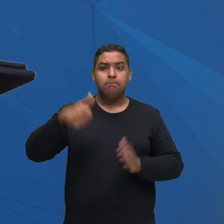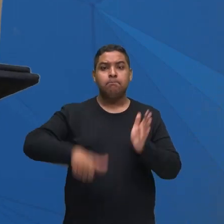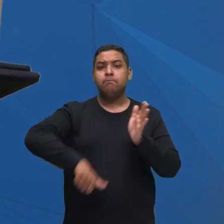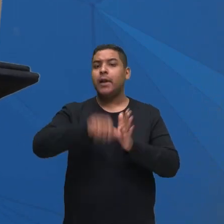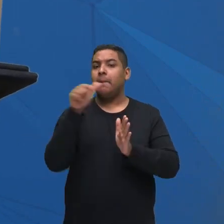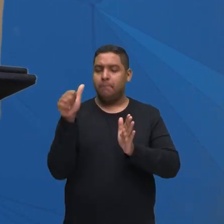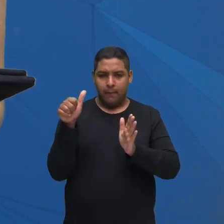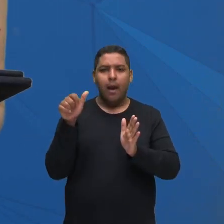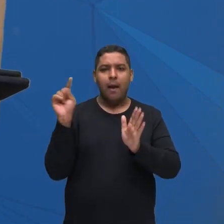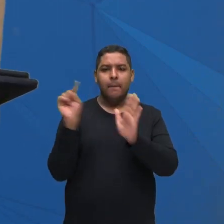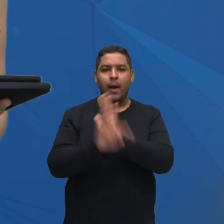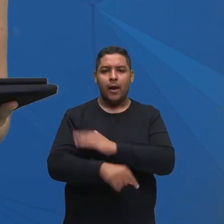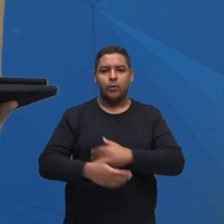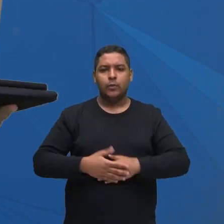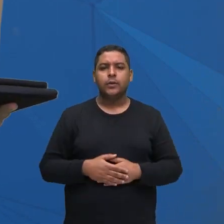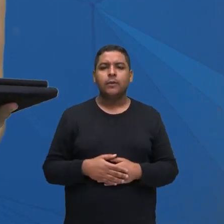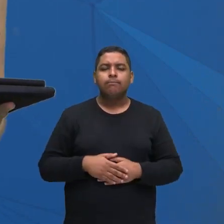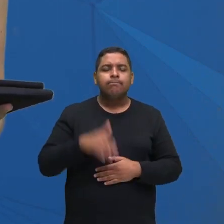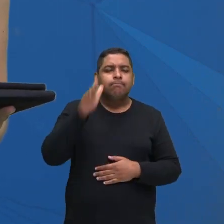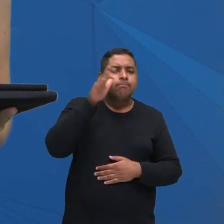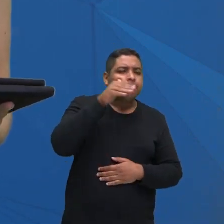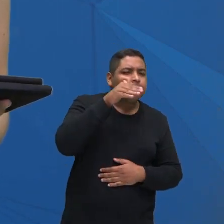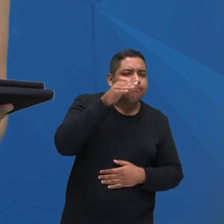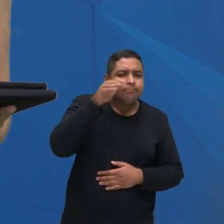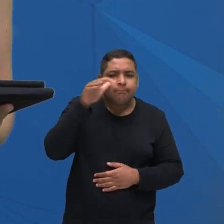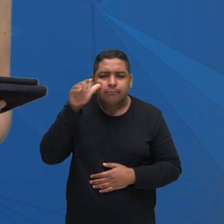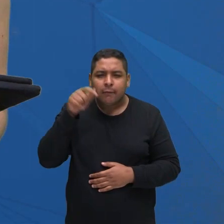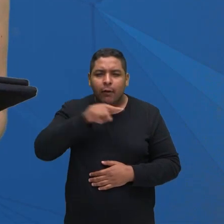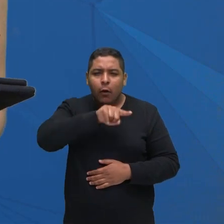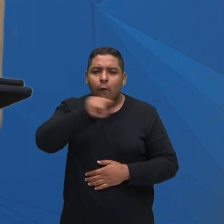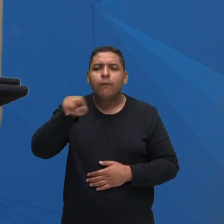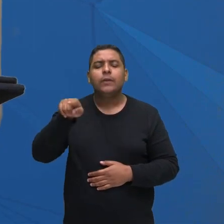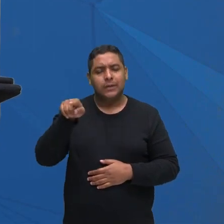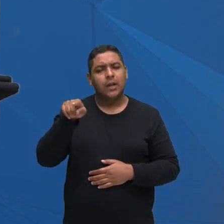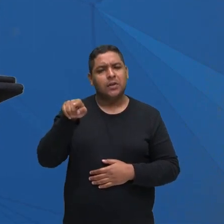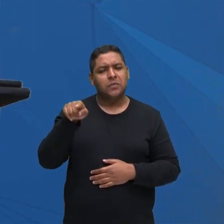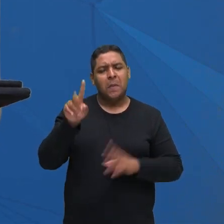com vocês se vocês já ouviram falar desse termo ou